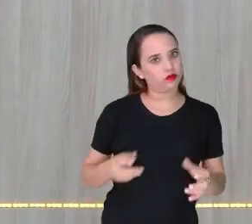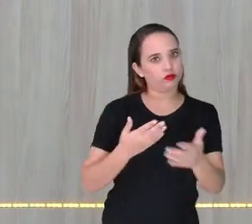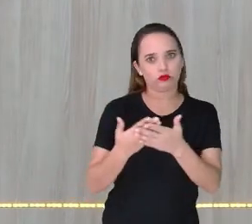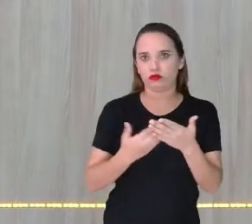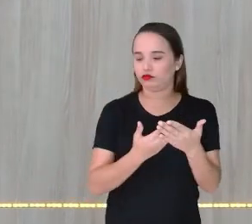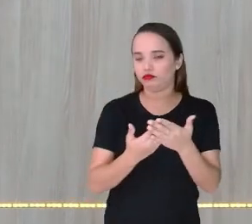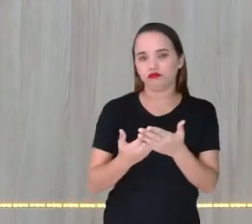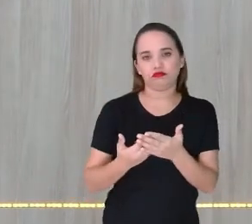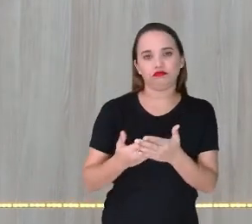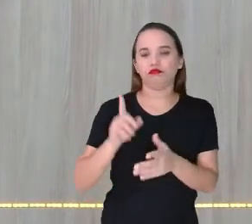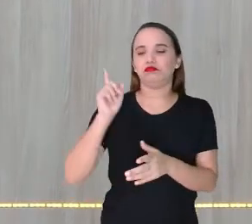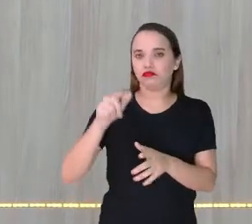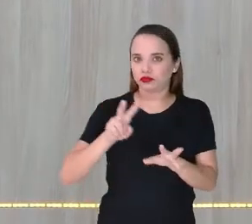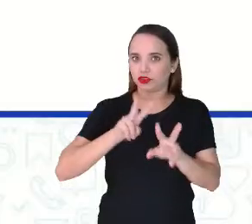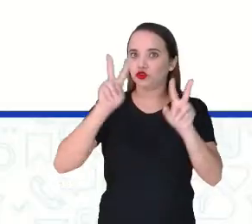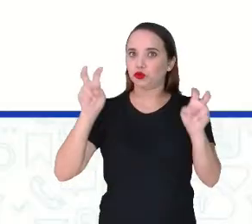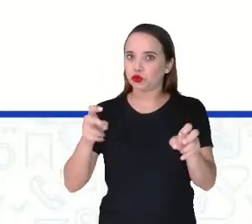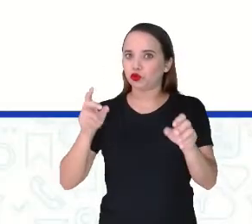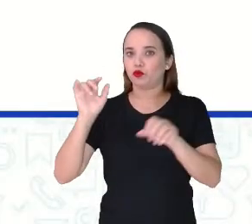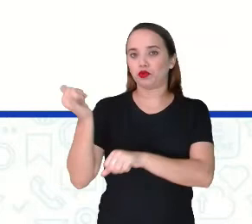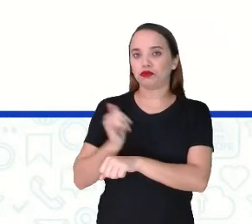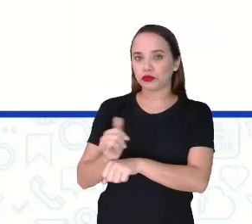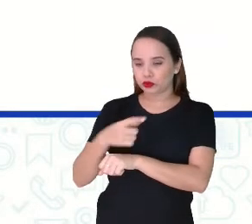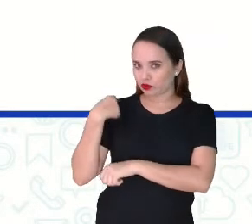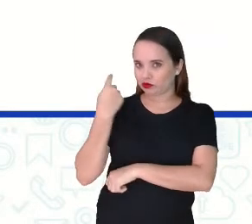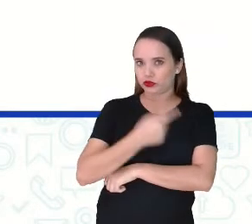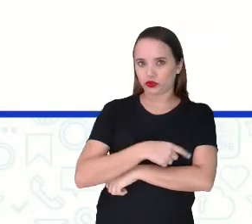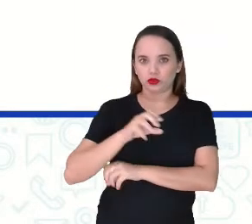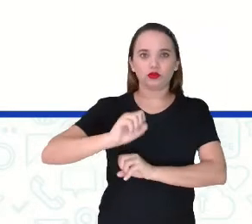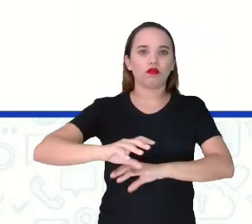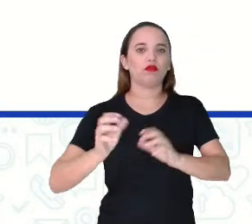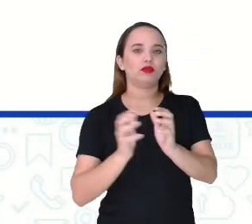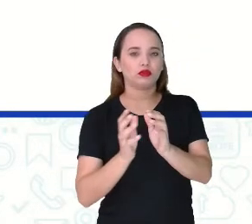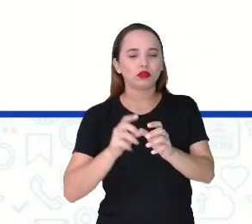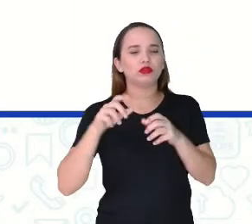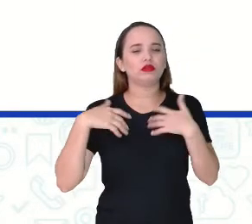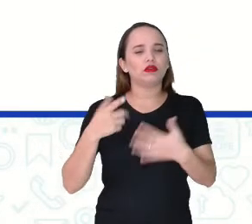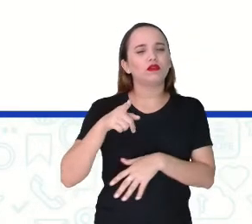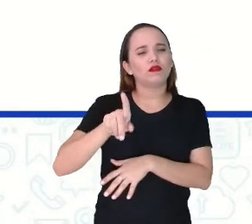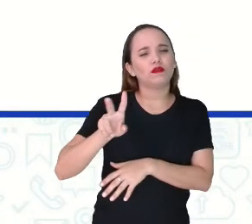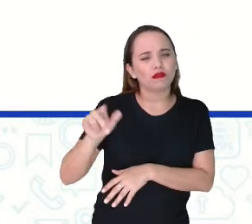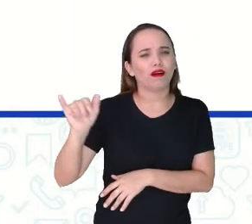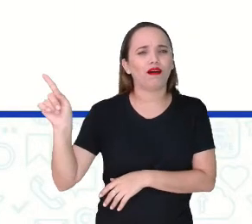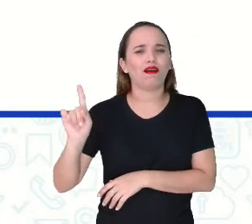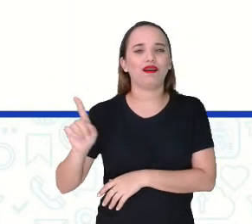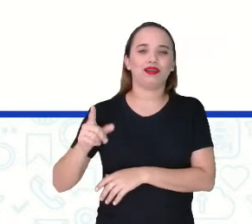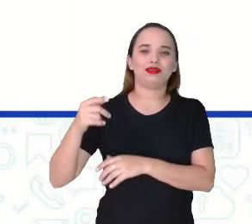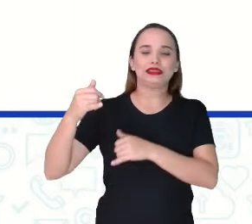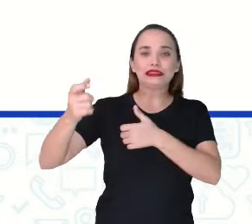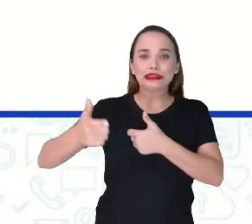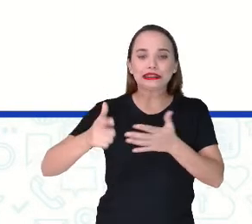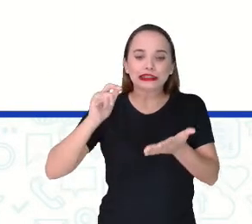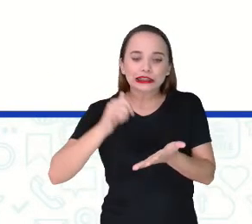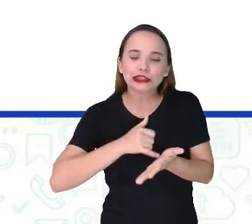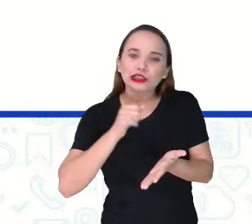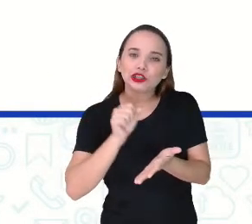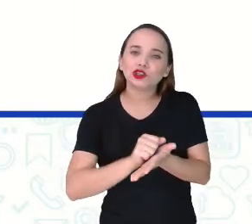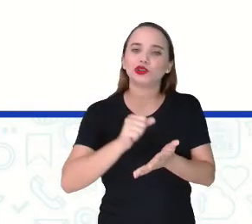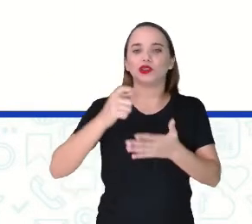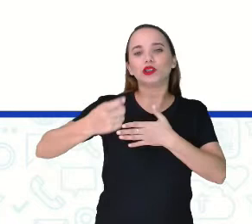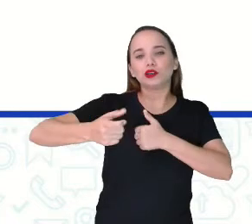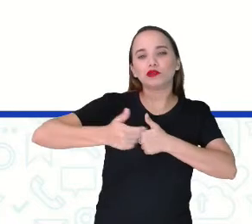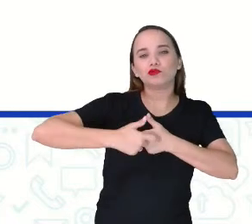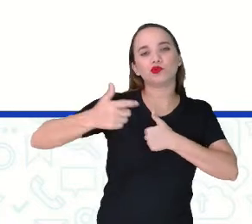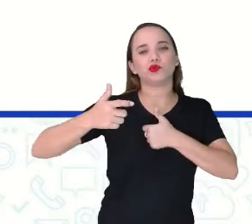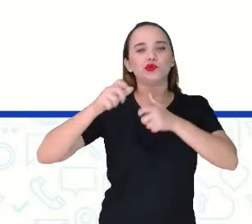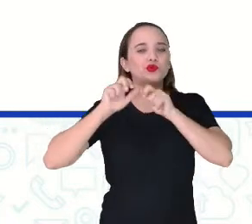do canal. Então você vai lá no canal, se inscreve, deixa um like, né? Comenta nos vídeos, bora dar um engajamento aí, né? Vocês